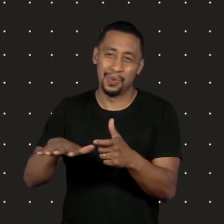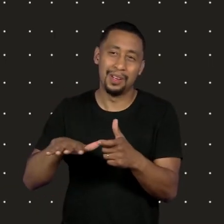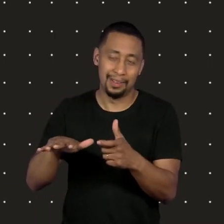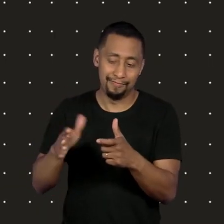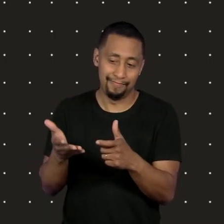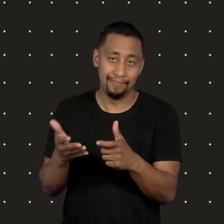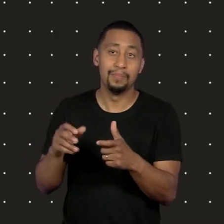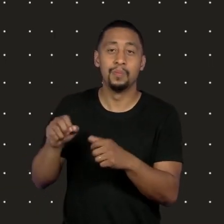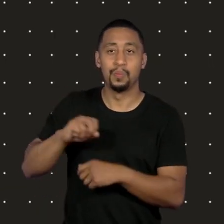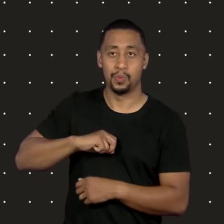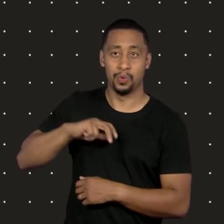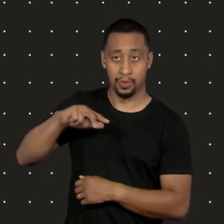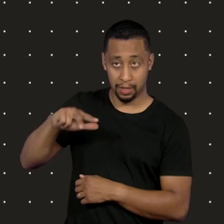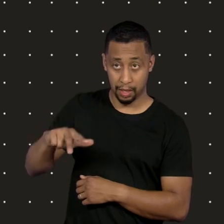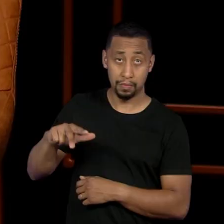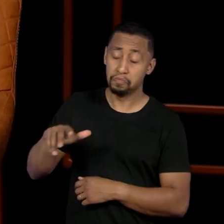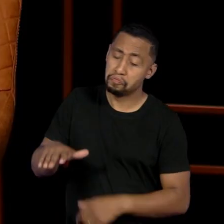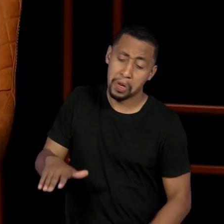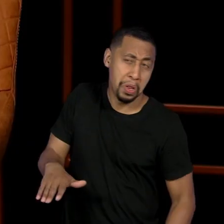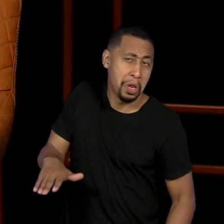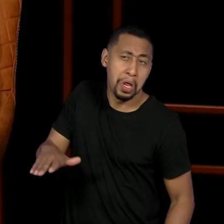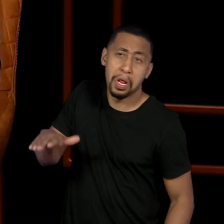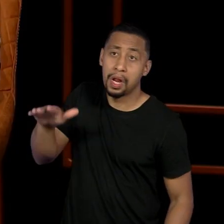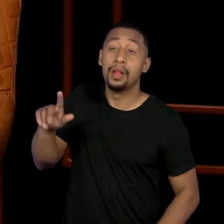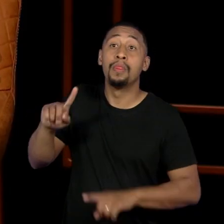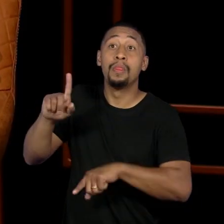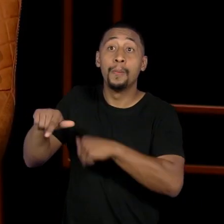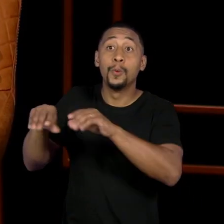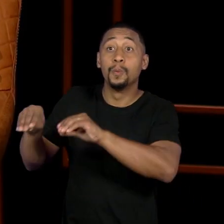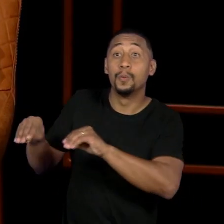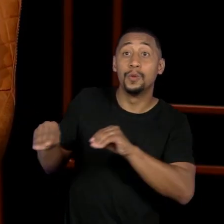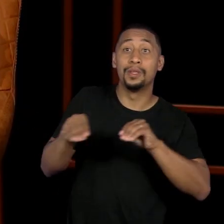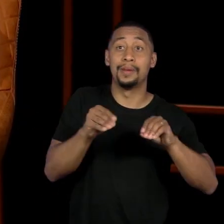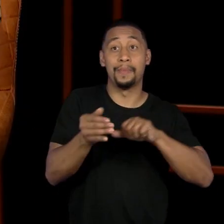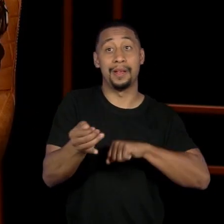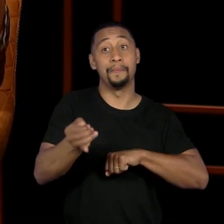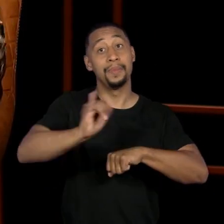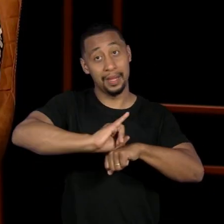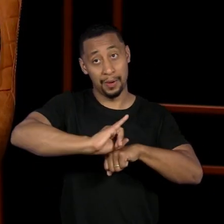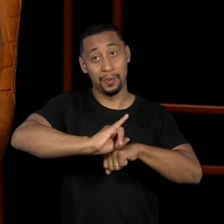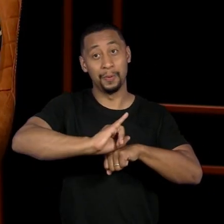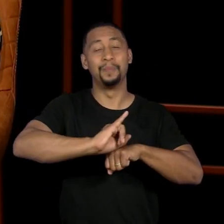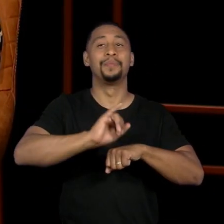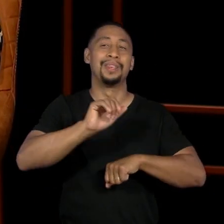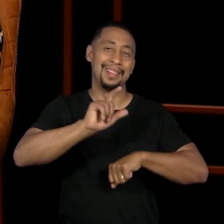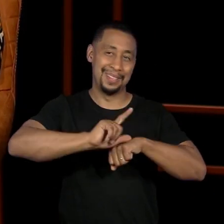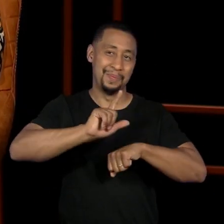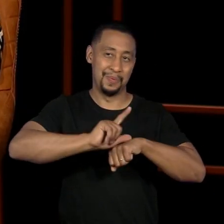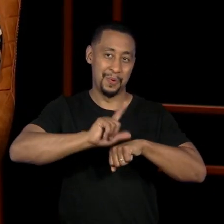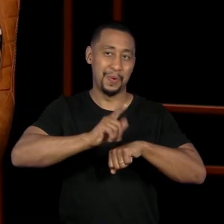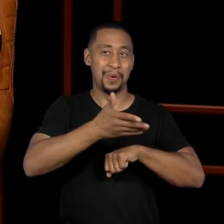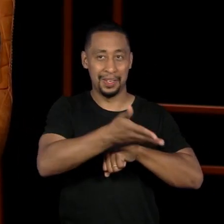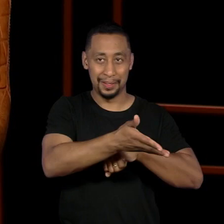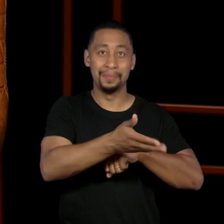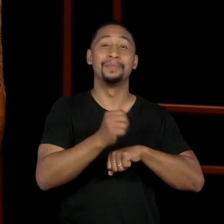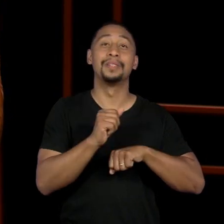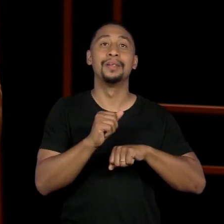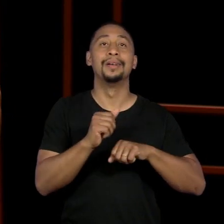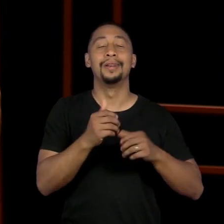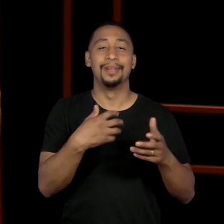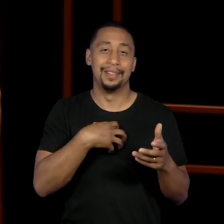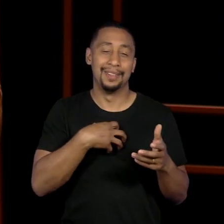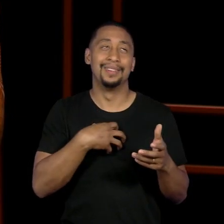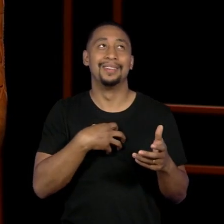a liberdade é total e com os pais escritores, depois eles foram para Lisboa, nós ficámos, eu e a minha